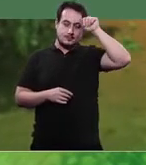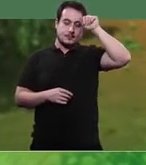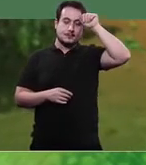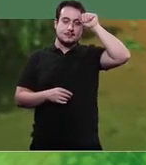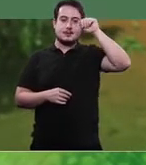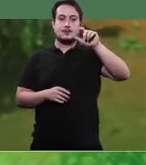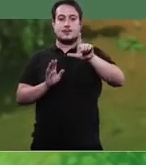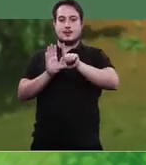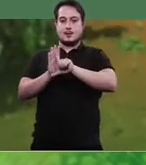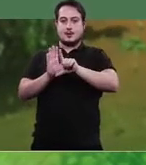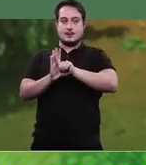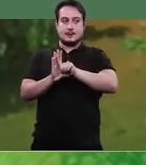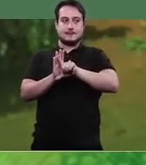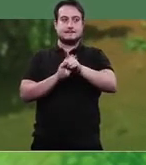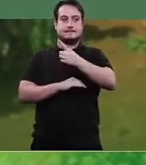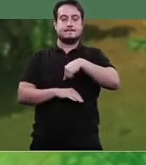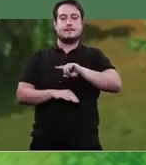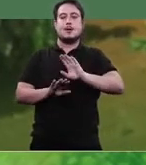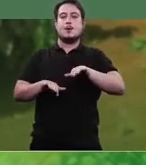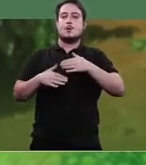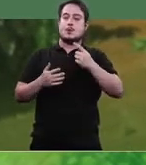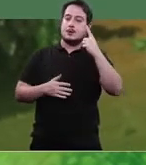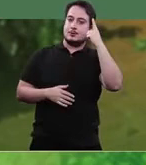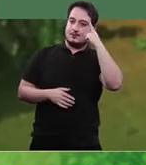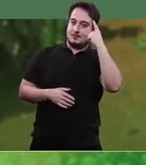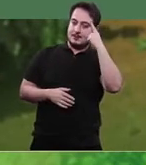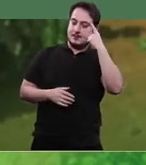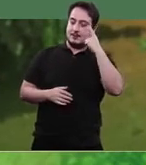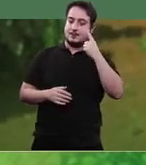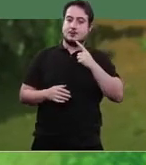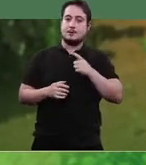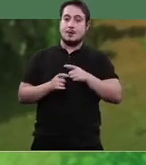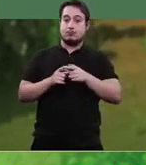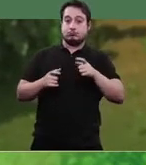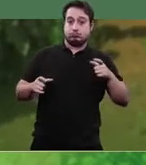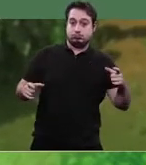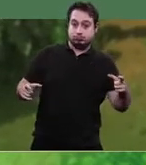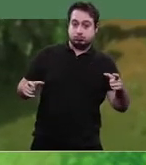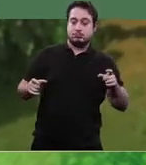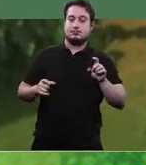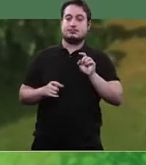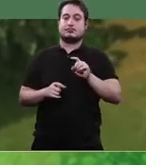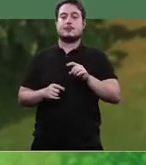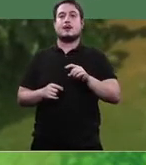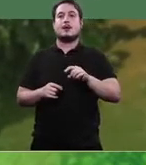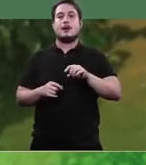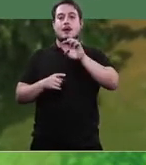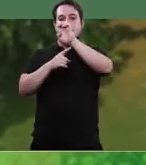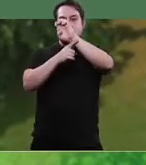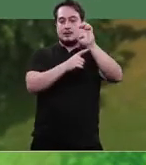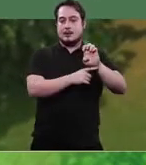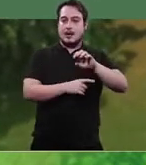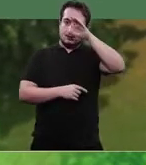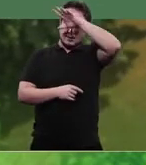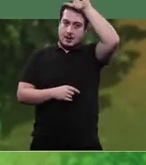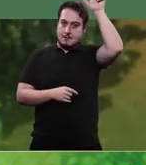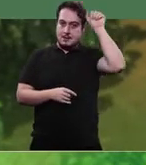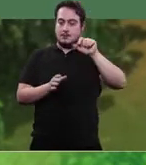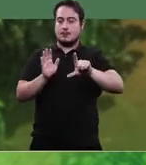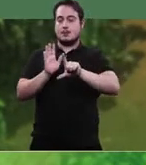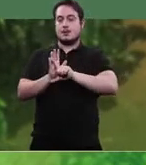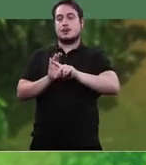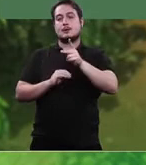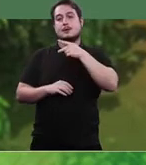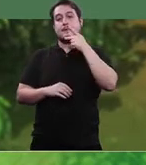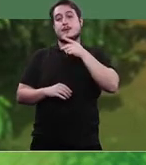importante também, quando a gente pensa nos grandes valores de exportação da Amazônia Legal, dos estados da Amazônia Legal, a gente ainda está falando muito